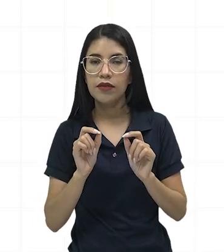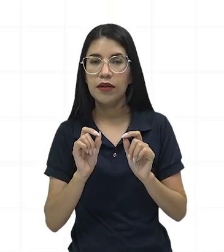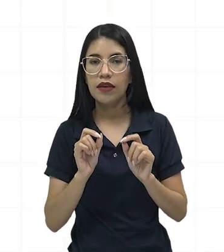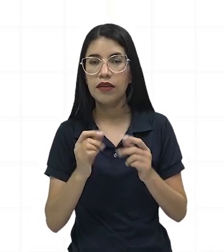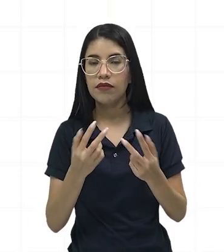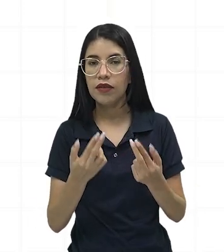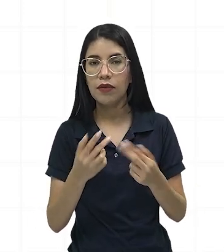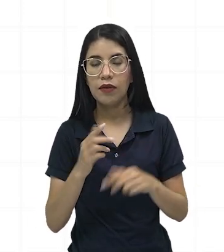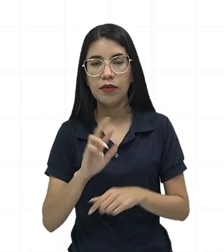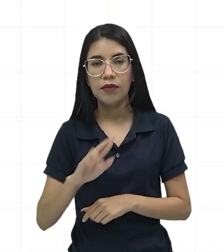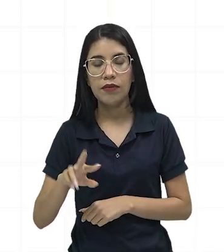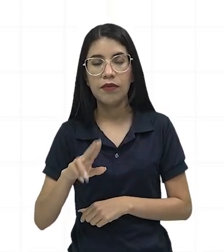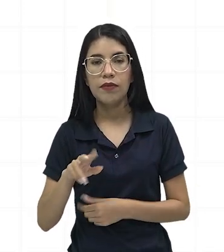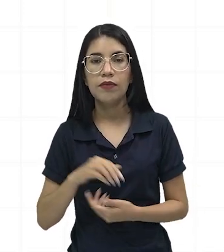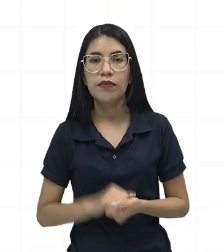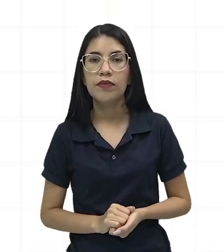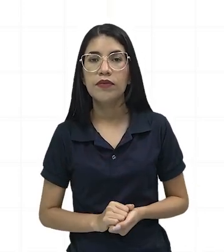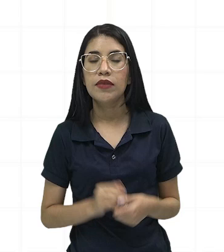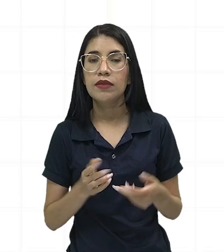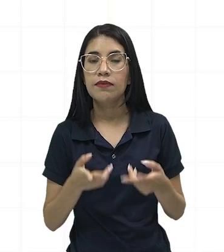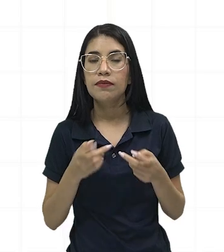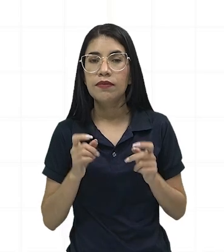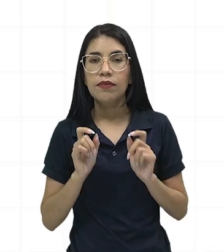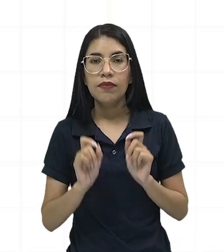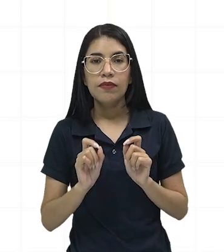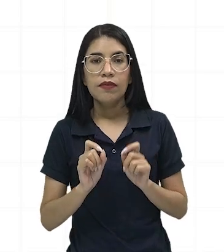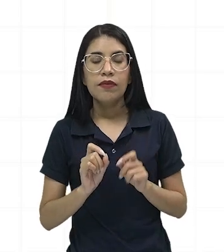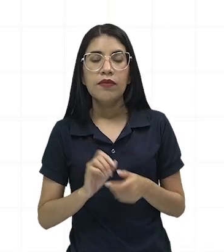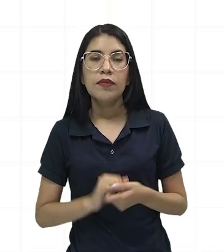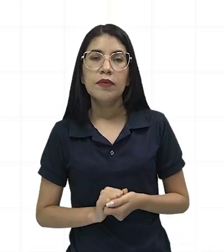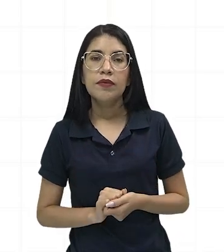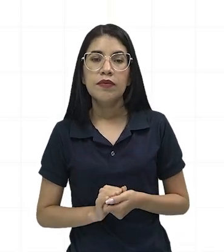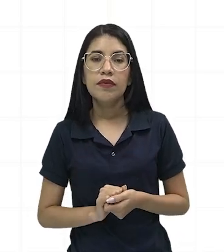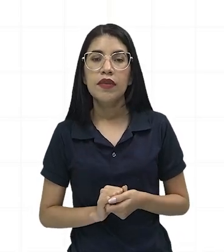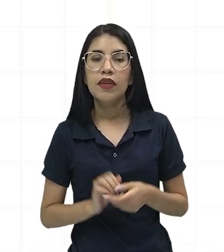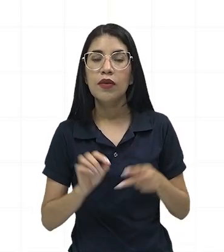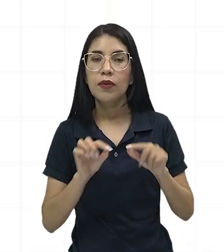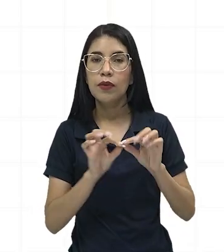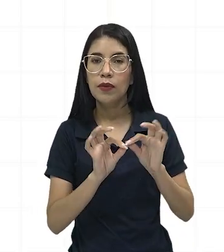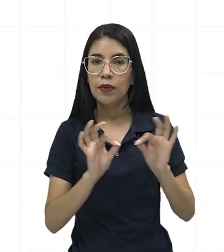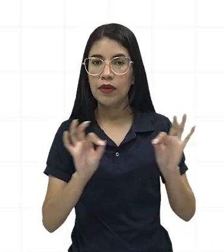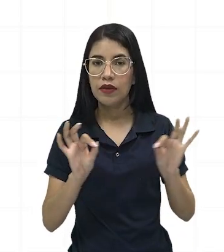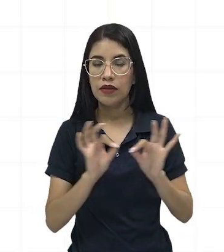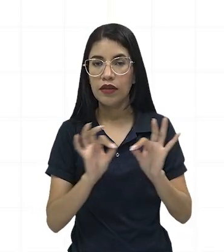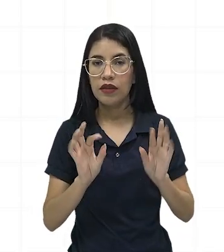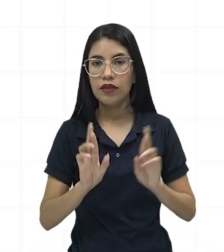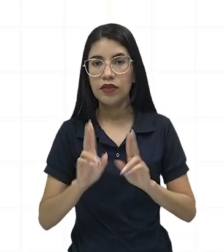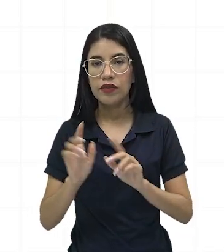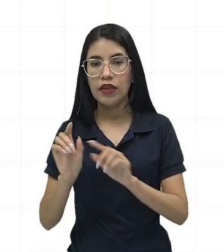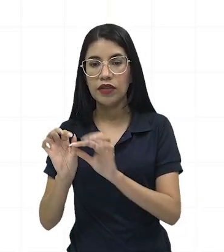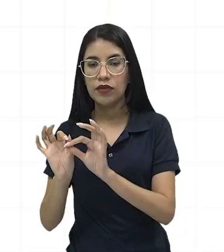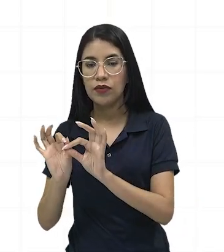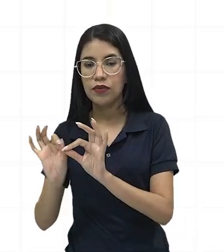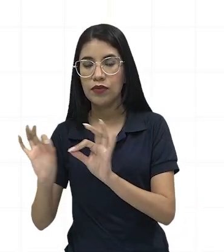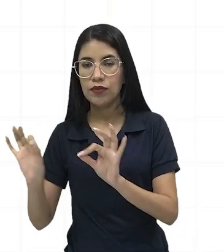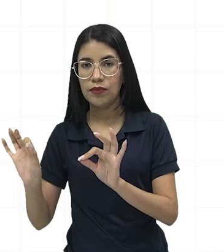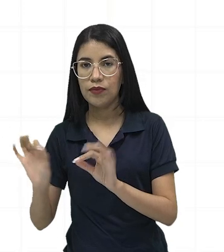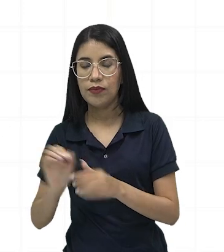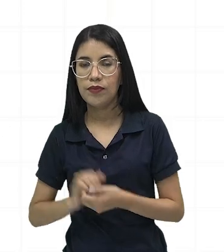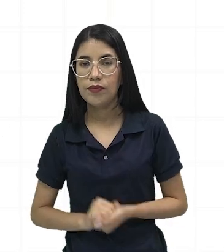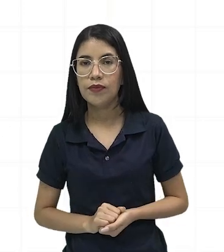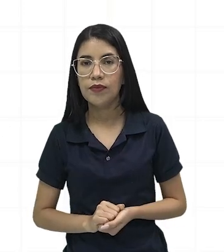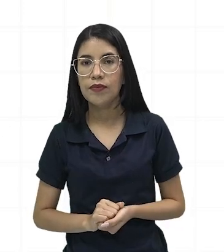Nós conseguimos verificar aí que esse lado aqui vai ser diferente desse aqui, tá